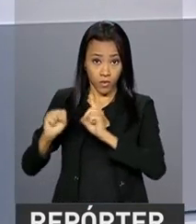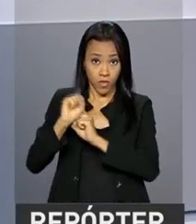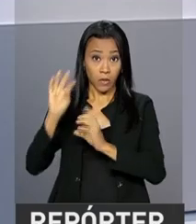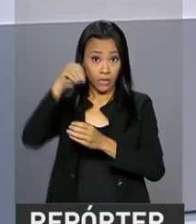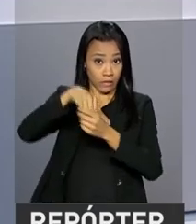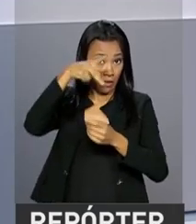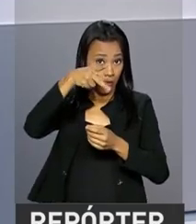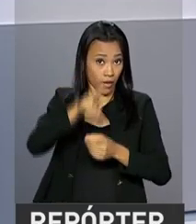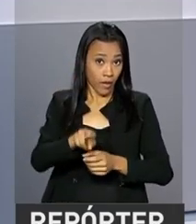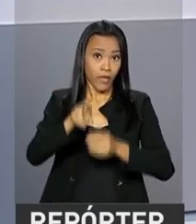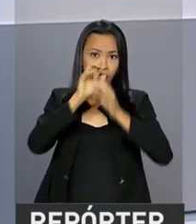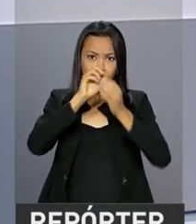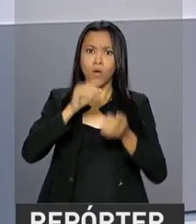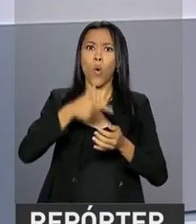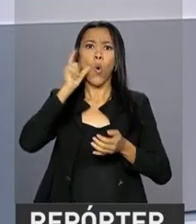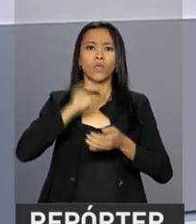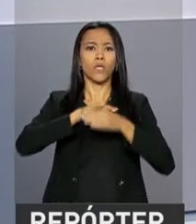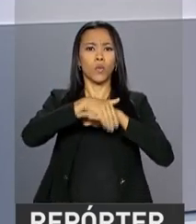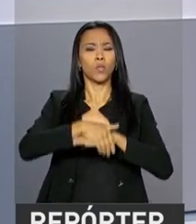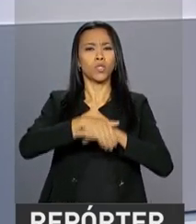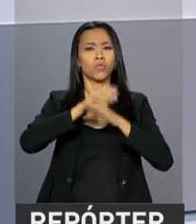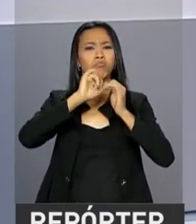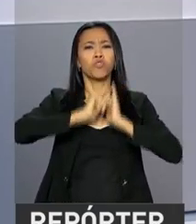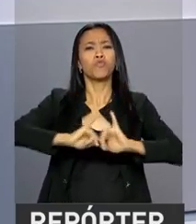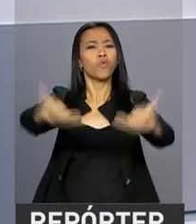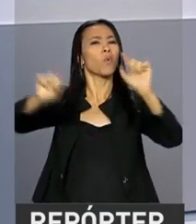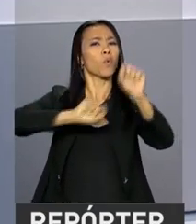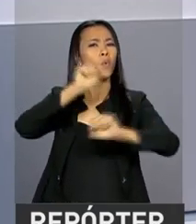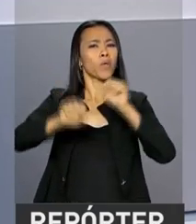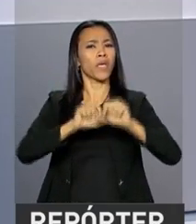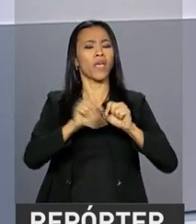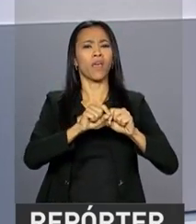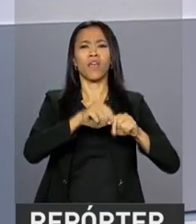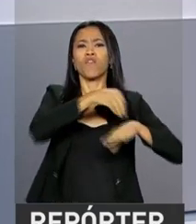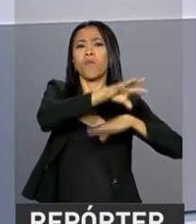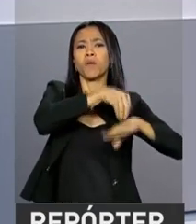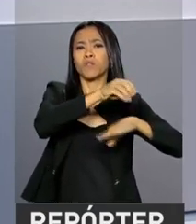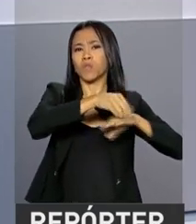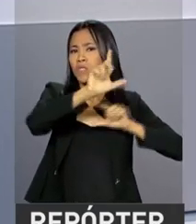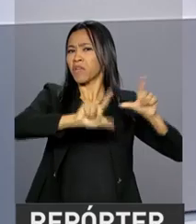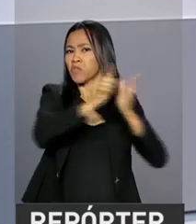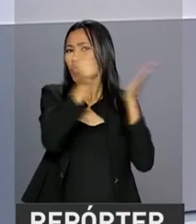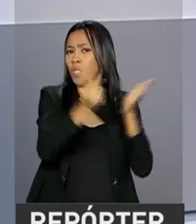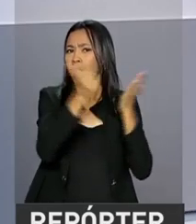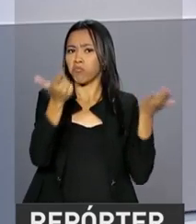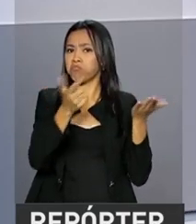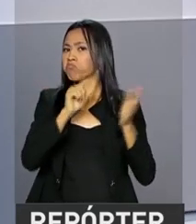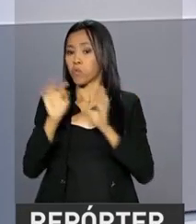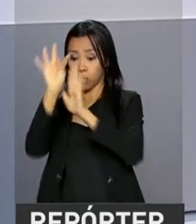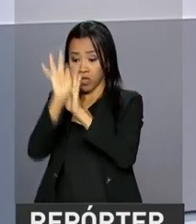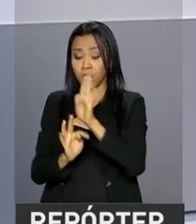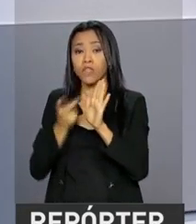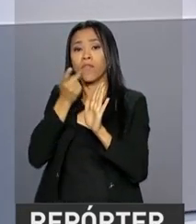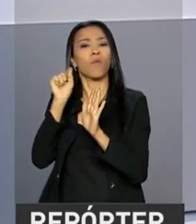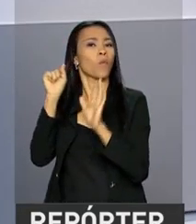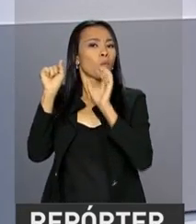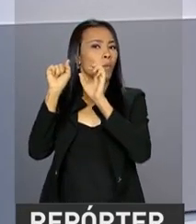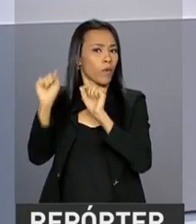da República divulgou uma nota ontem à noite sobre notícias divulgadas pela imprensa. O texto, na íntegra, diz o